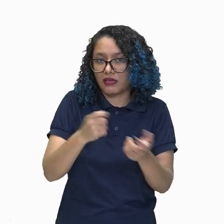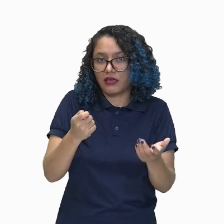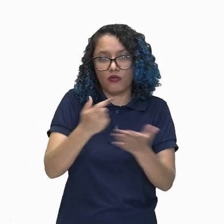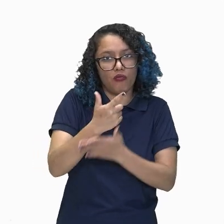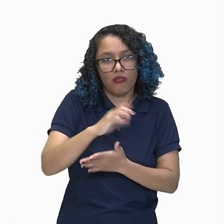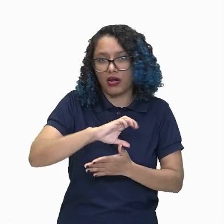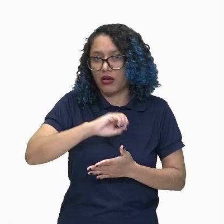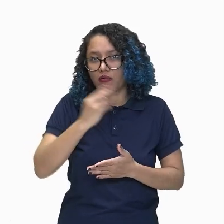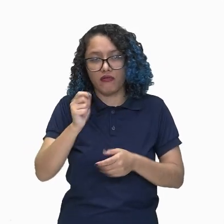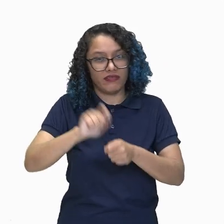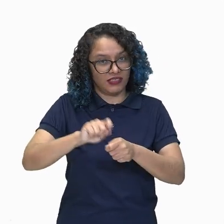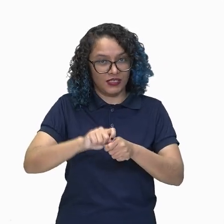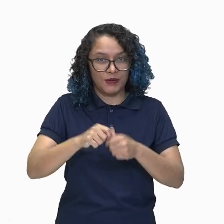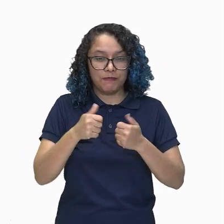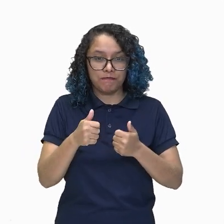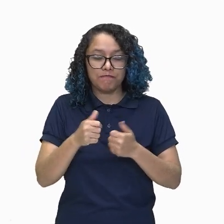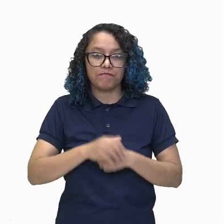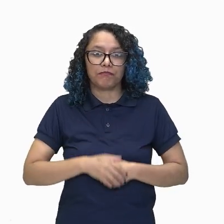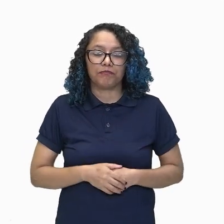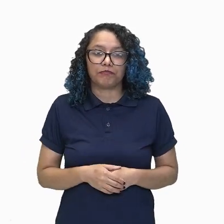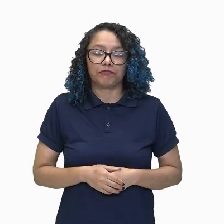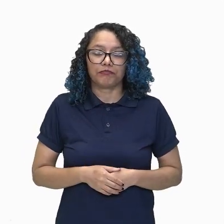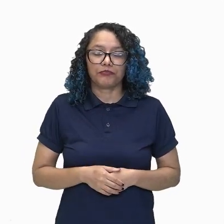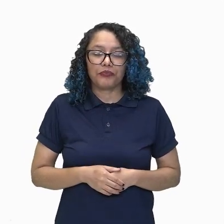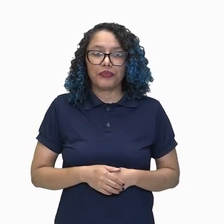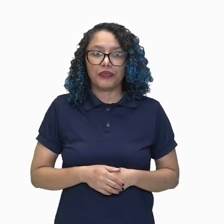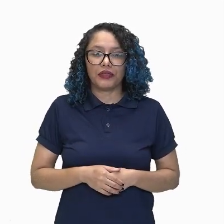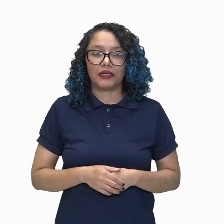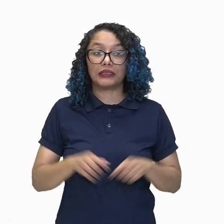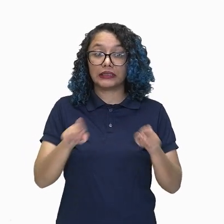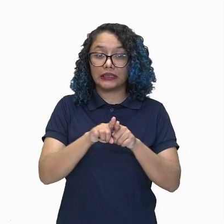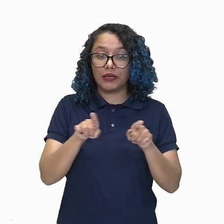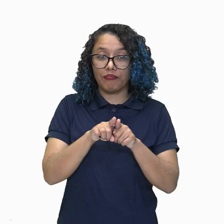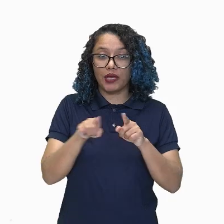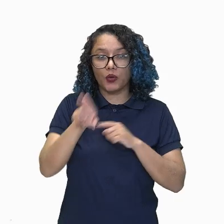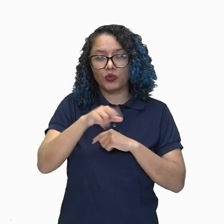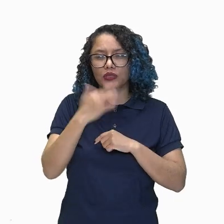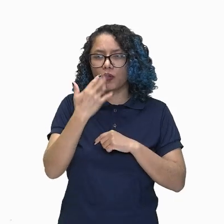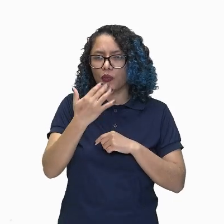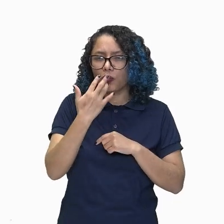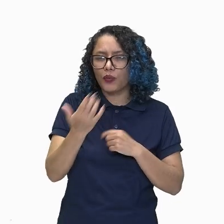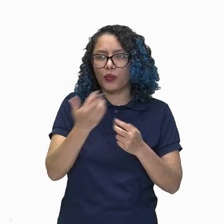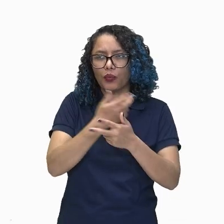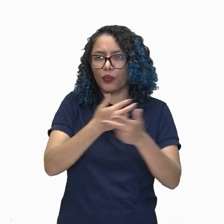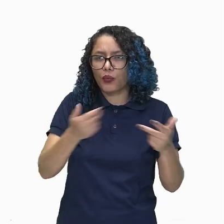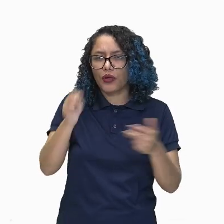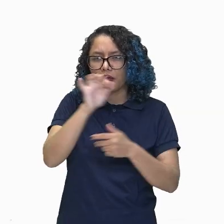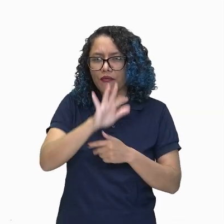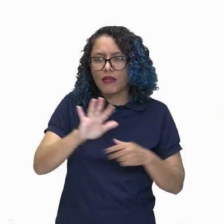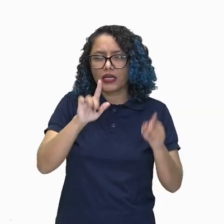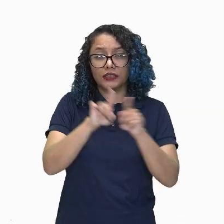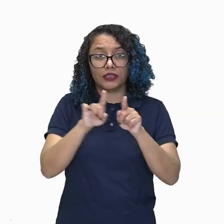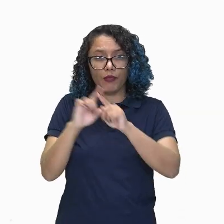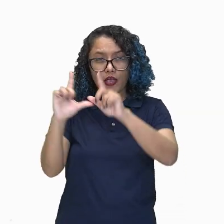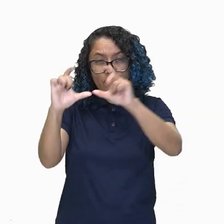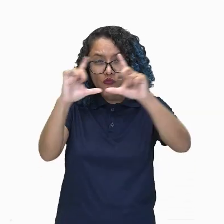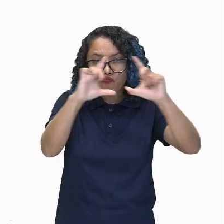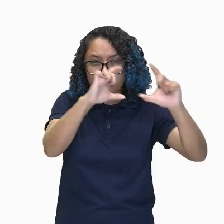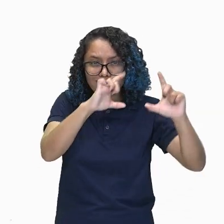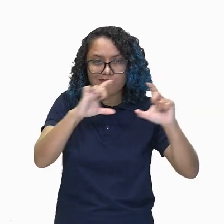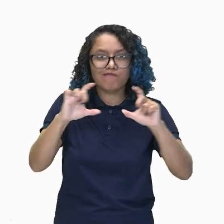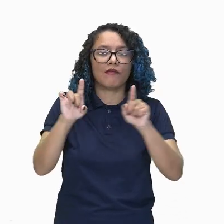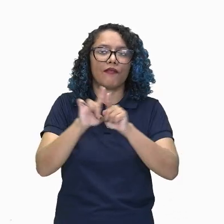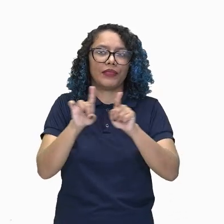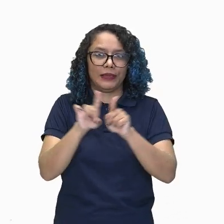algo, ou tomar uma atitude. Uso de cores, imagem e até mesmo fotografias.